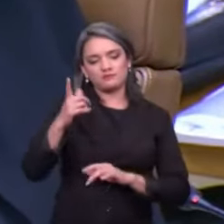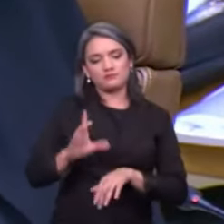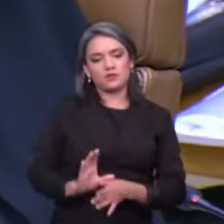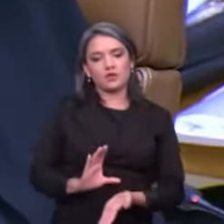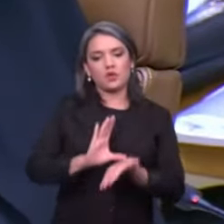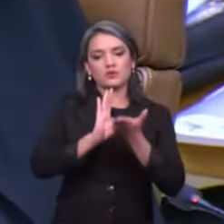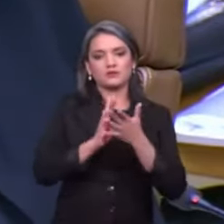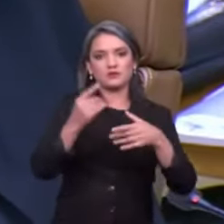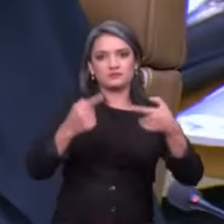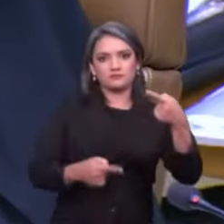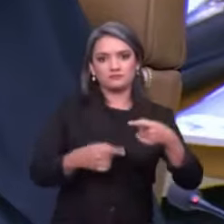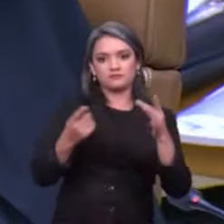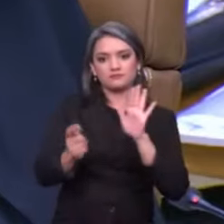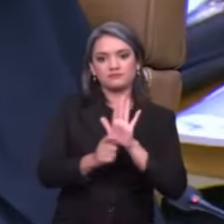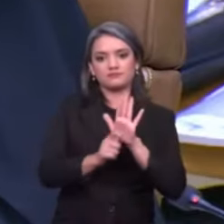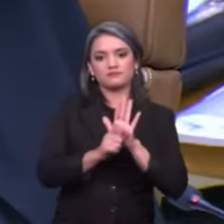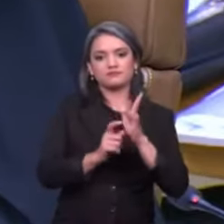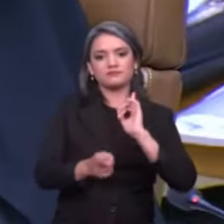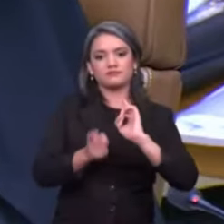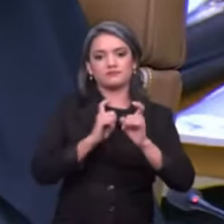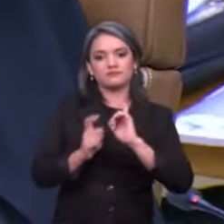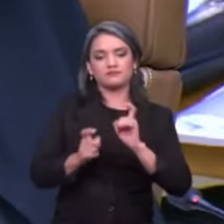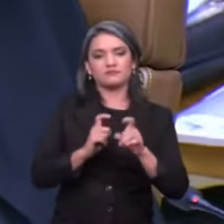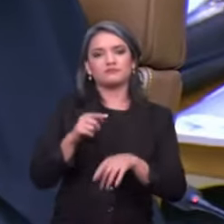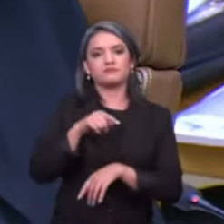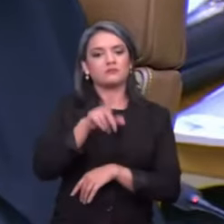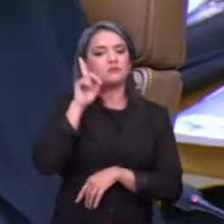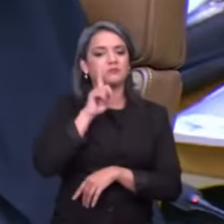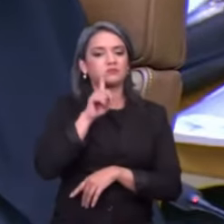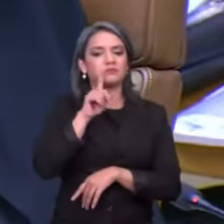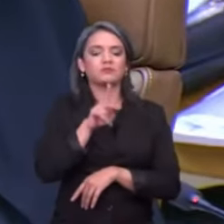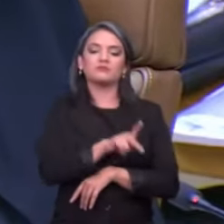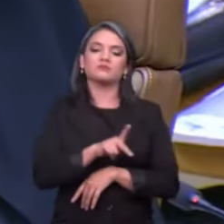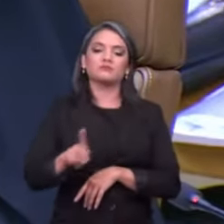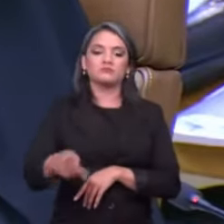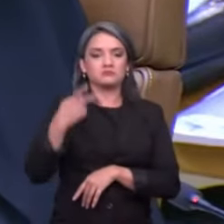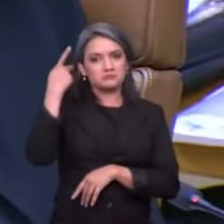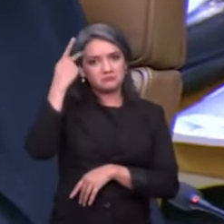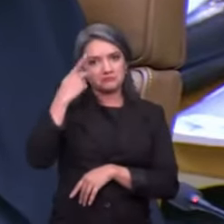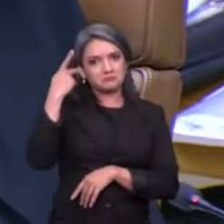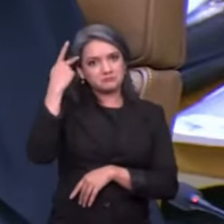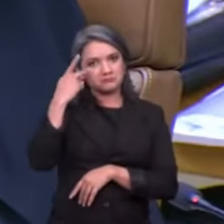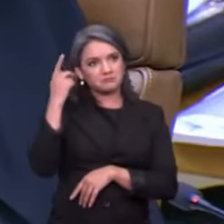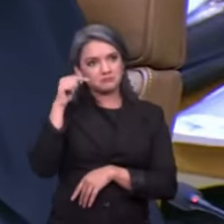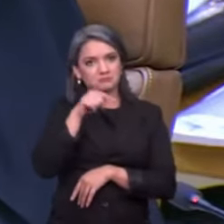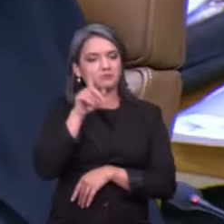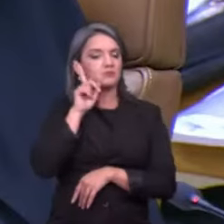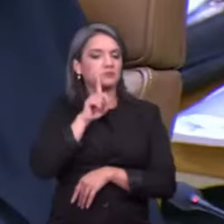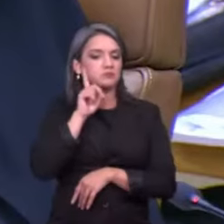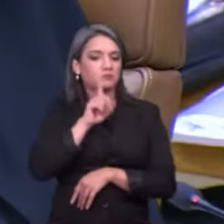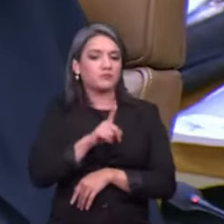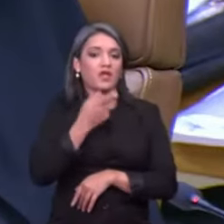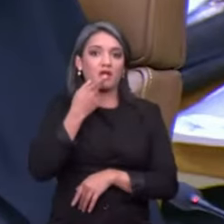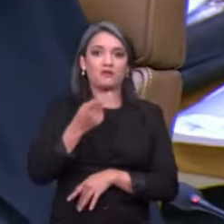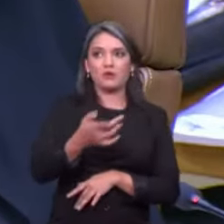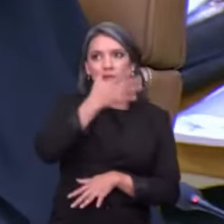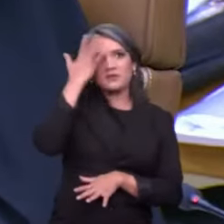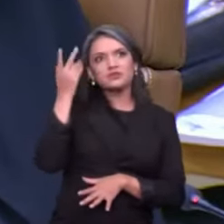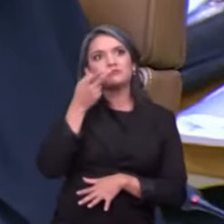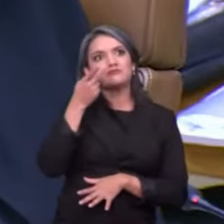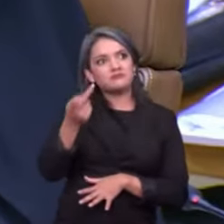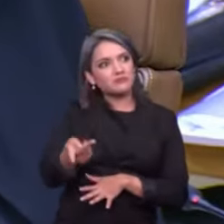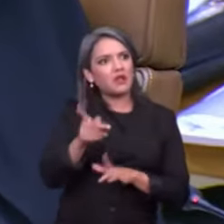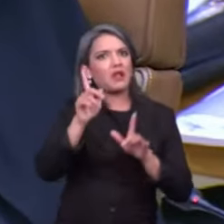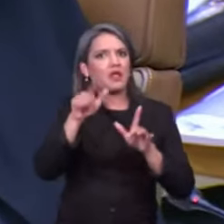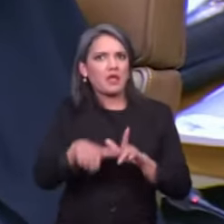política sobre drogas na administração Obama e professor de psiquiatria na Universidade de Stanford. Depois corre a notícia de que existe um mercado